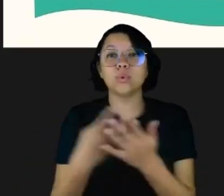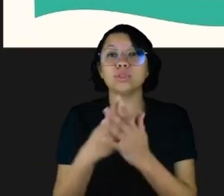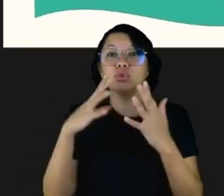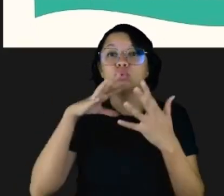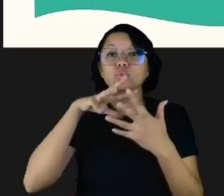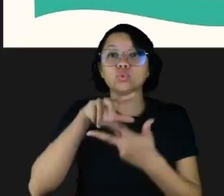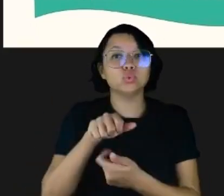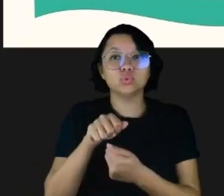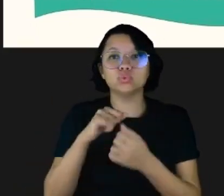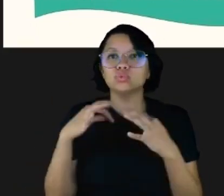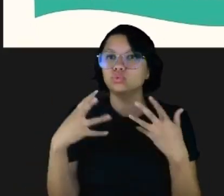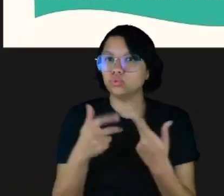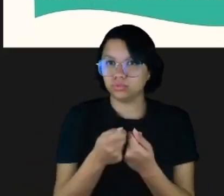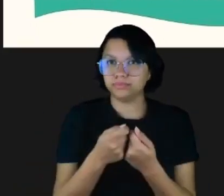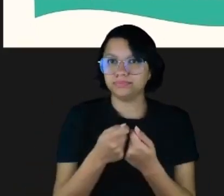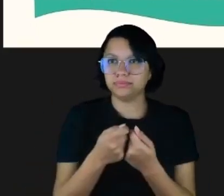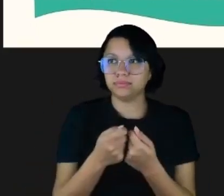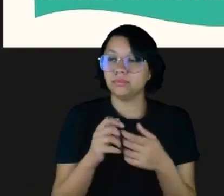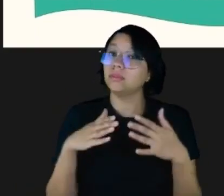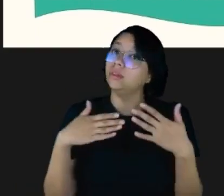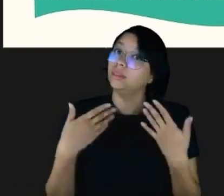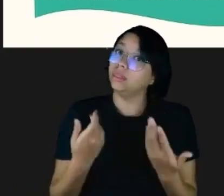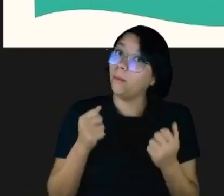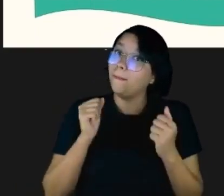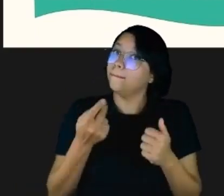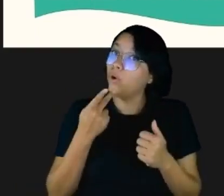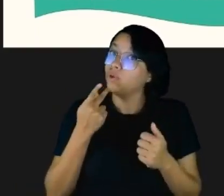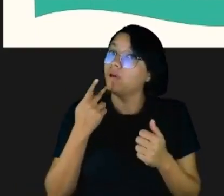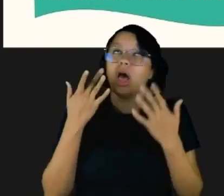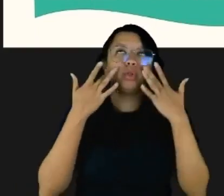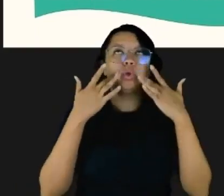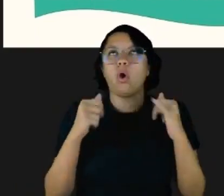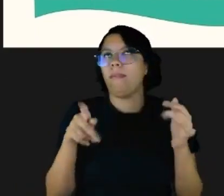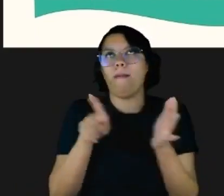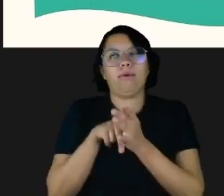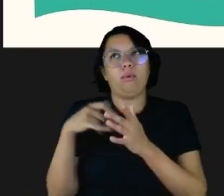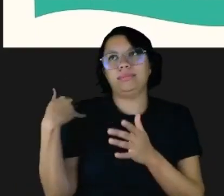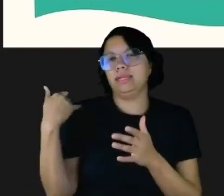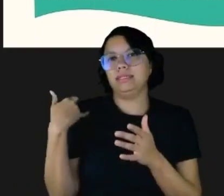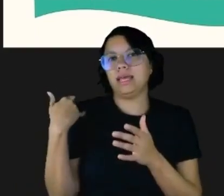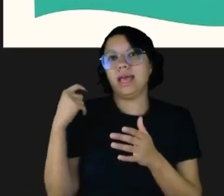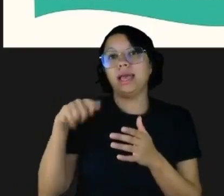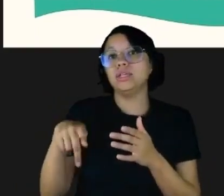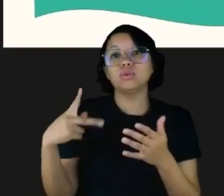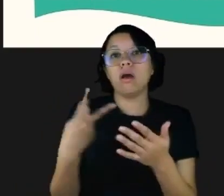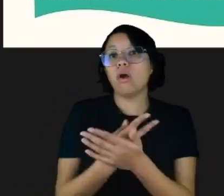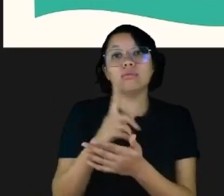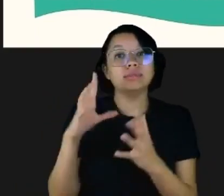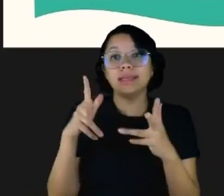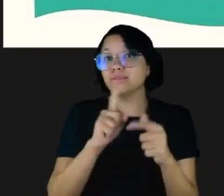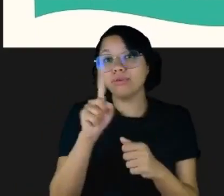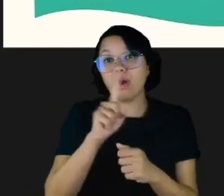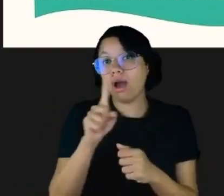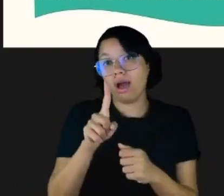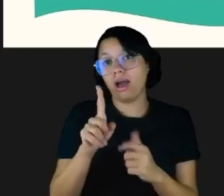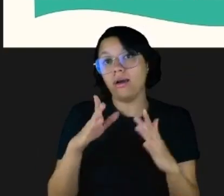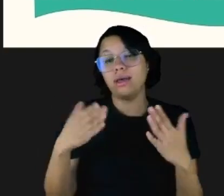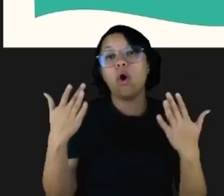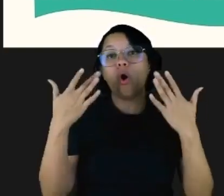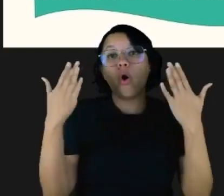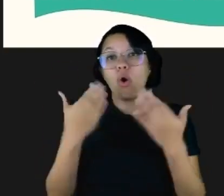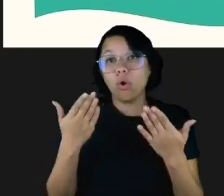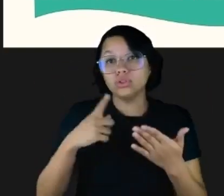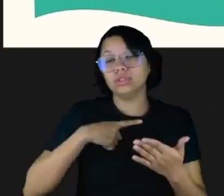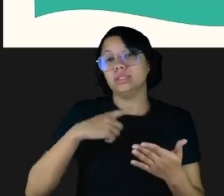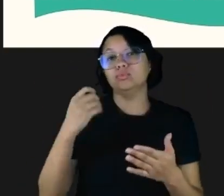todos. Aí eu posso dizer que é normal da idade. Isso aqui não acontece com todos. E hoje nós temos